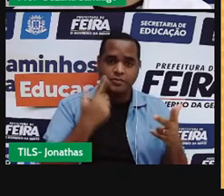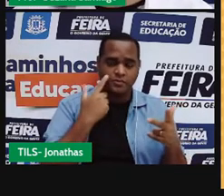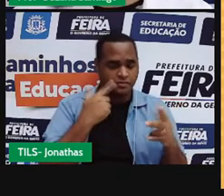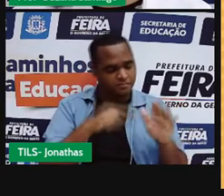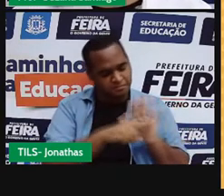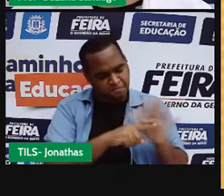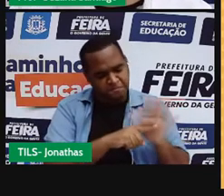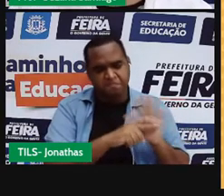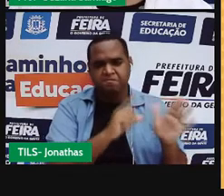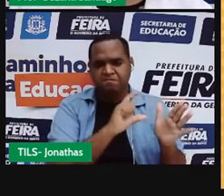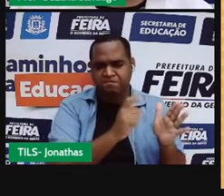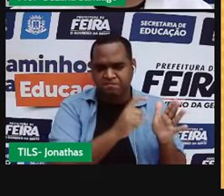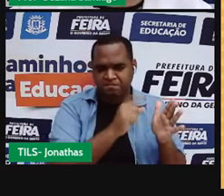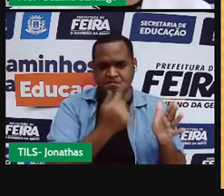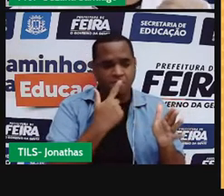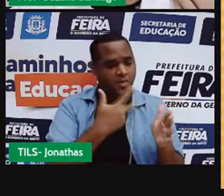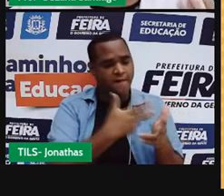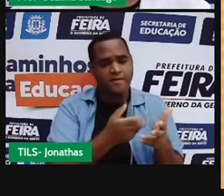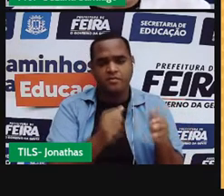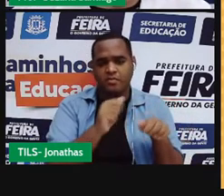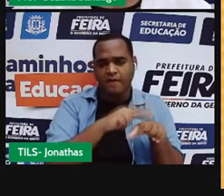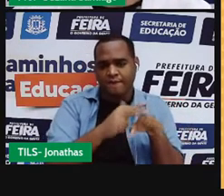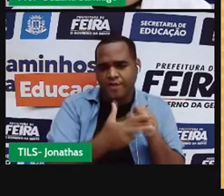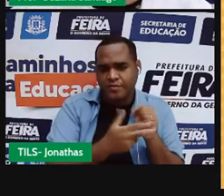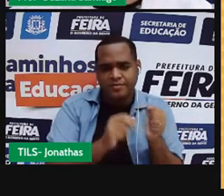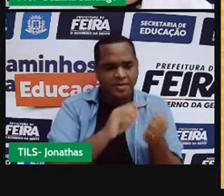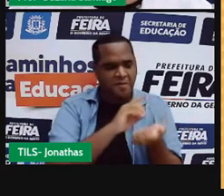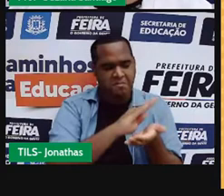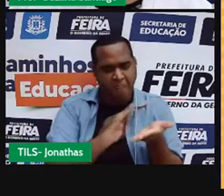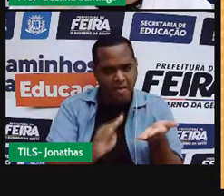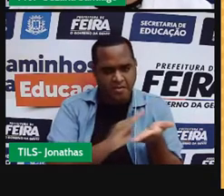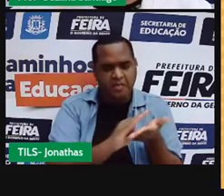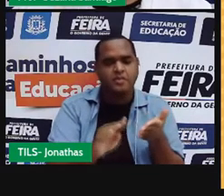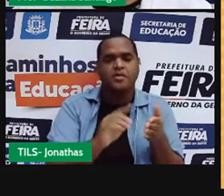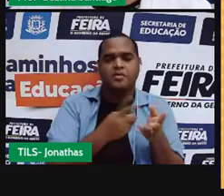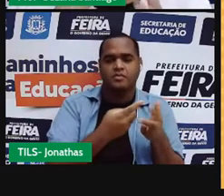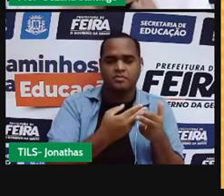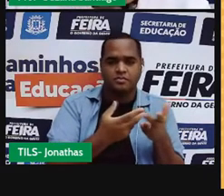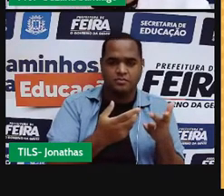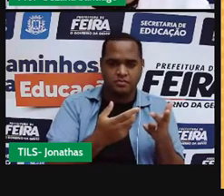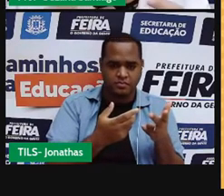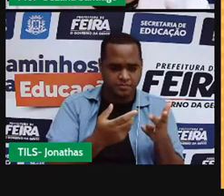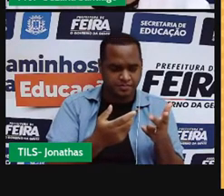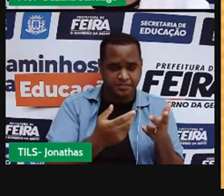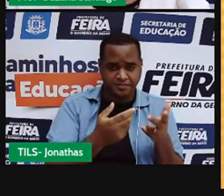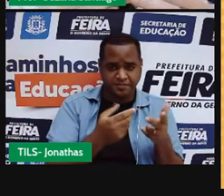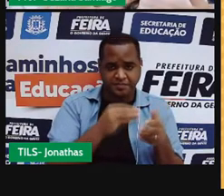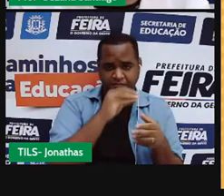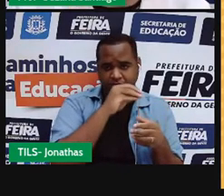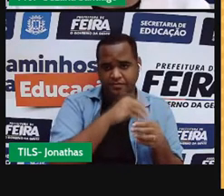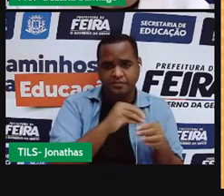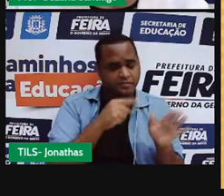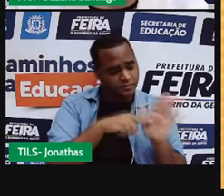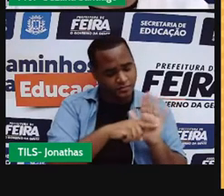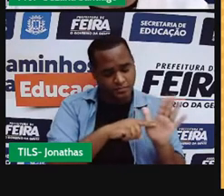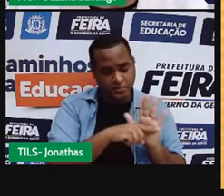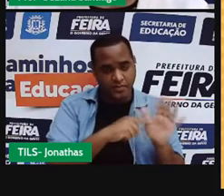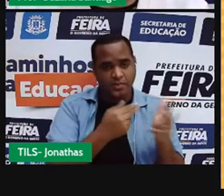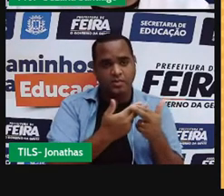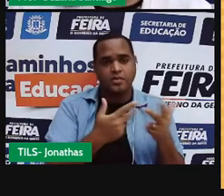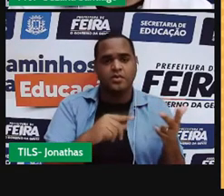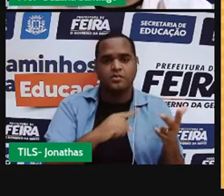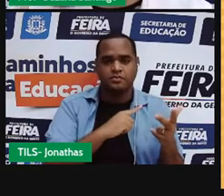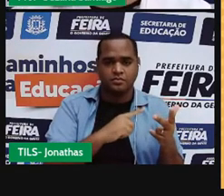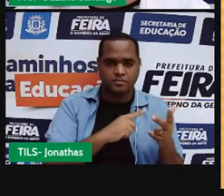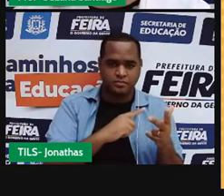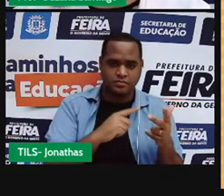daquele patógeno, pode ser um vírus, pode ser uma bactéria, né? Então, eles vão analisar o que aquele agente causador da doença